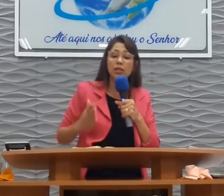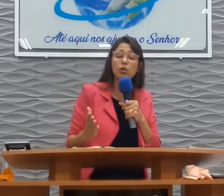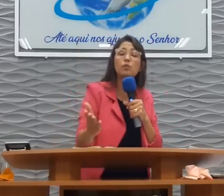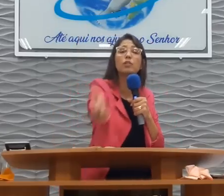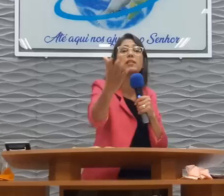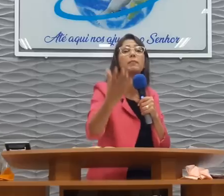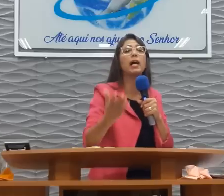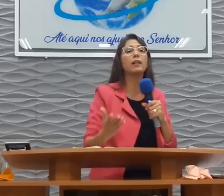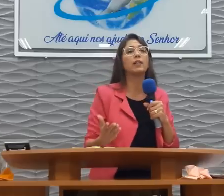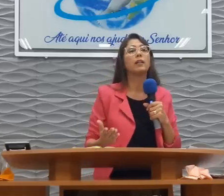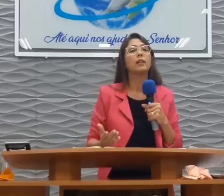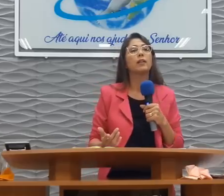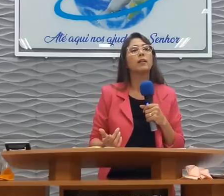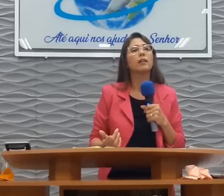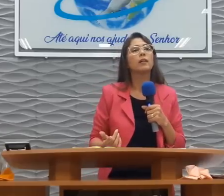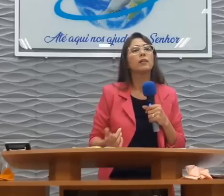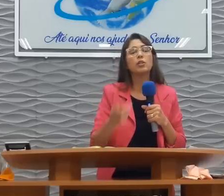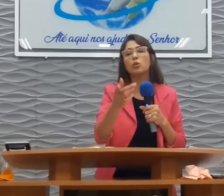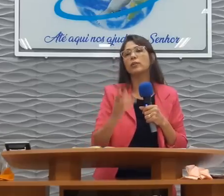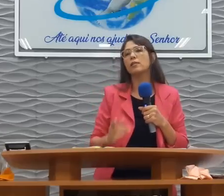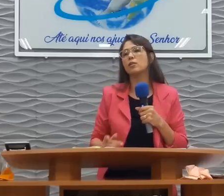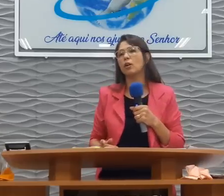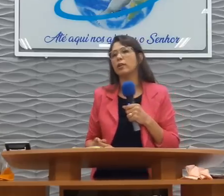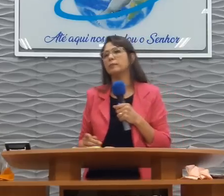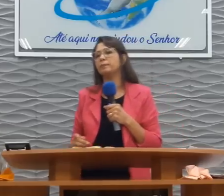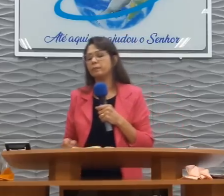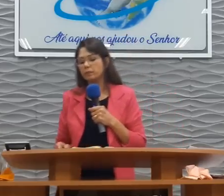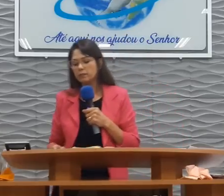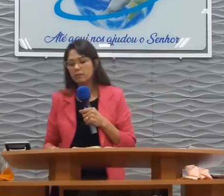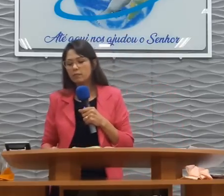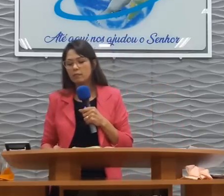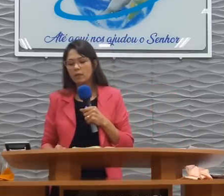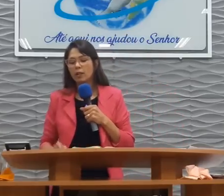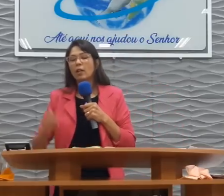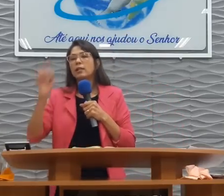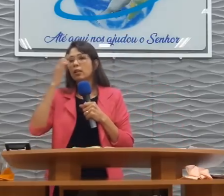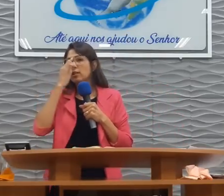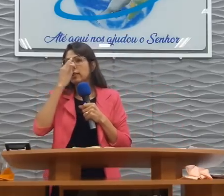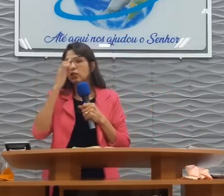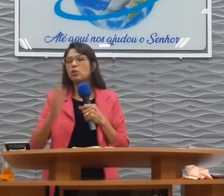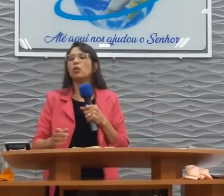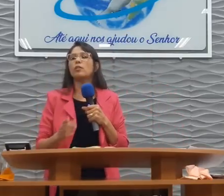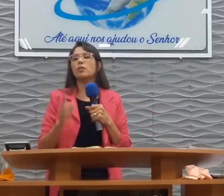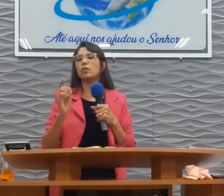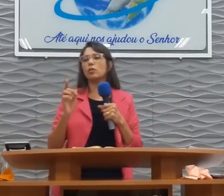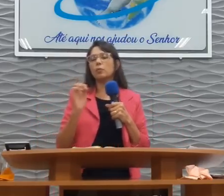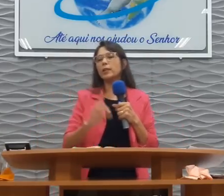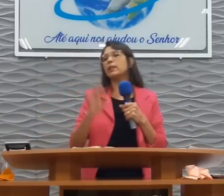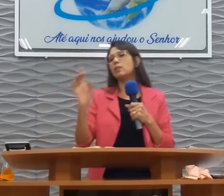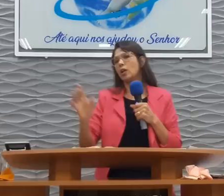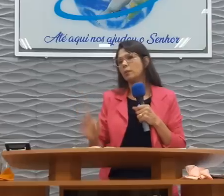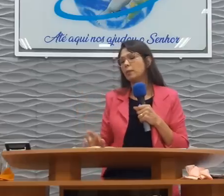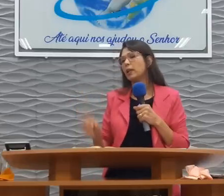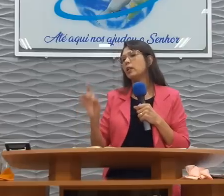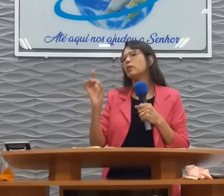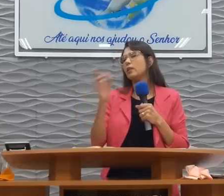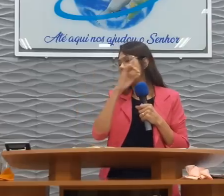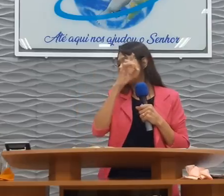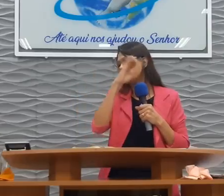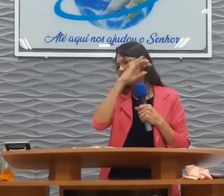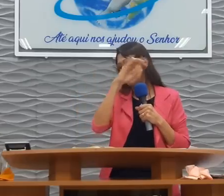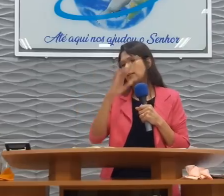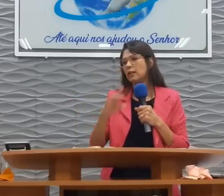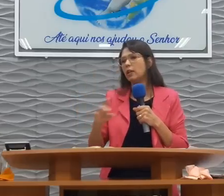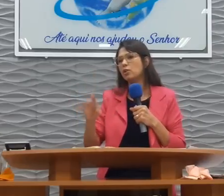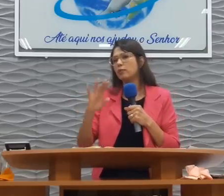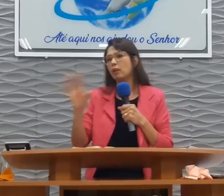liberdade de deixar seus filhos caminharem. Deixa eu contar essa história. Lá na nossa igreja, eu sou superintendente da escola bíblica. Tem